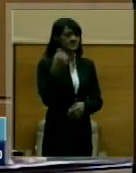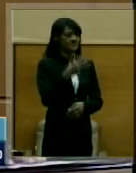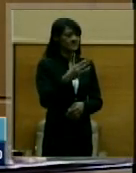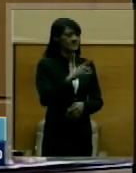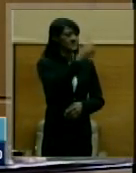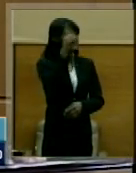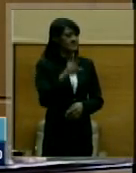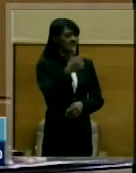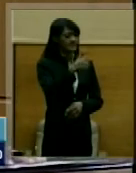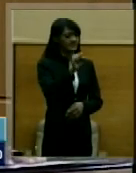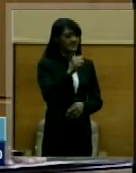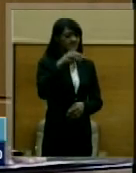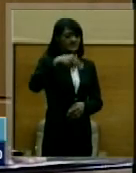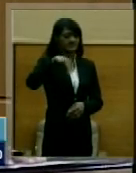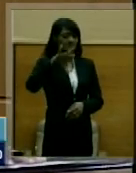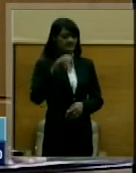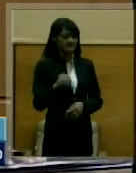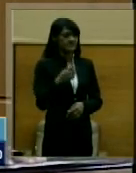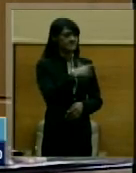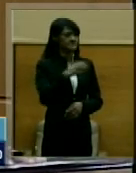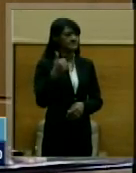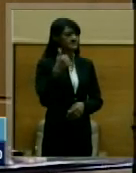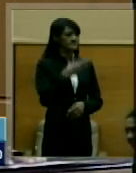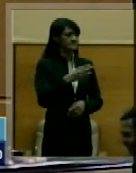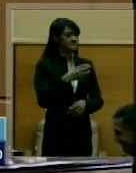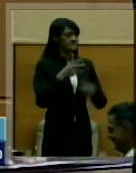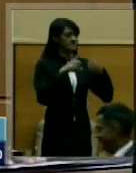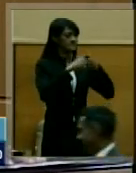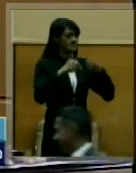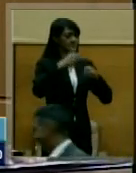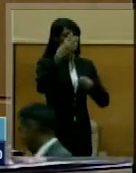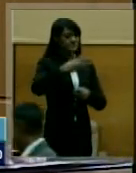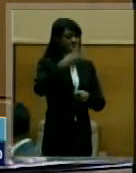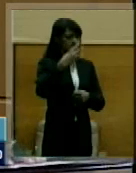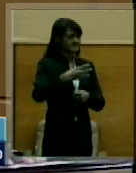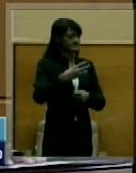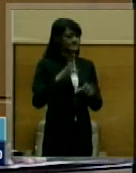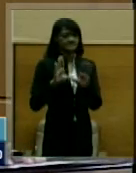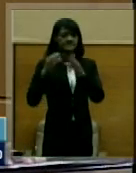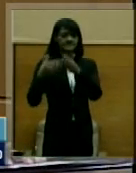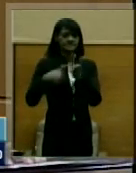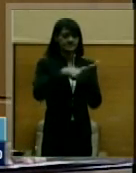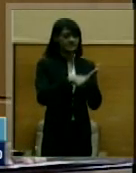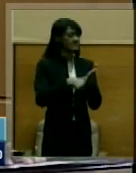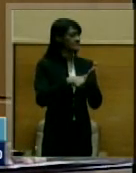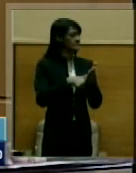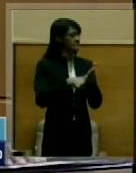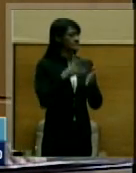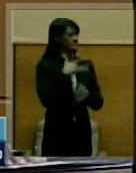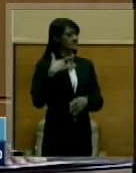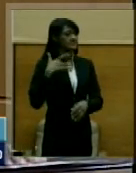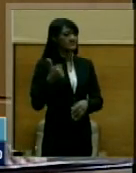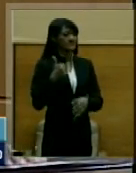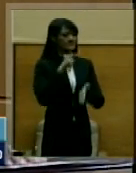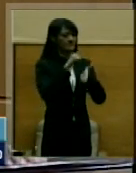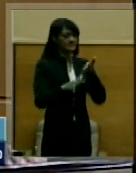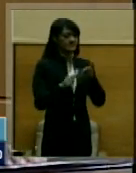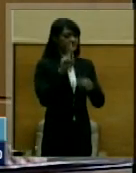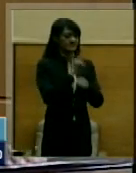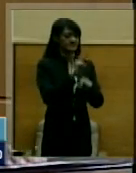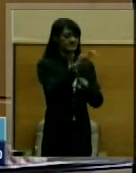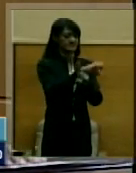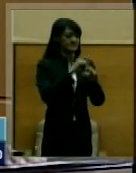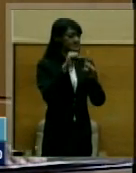28 de maio de 2013, especialmente no seu artigo 3º, os membros da Comissão de Saúde, Higiene, Assistência e Previdência Social,